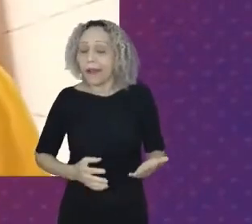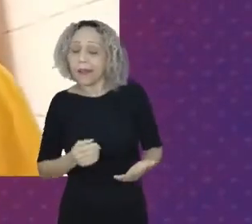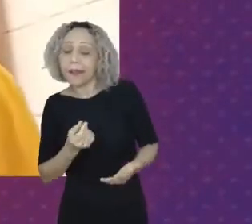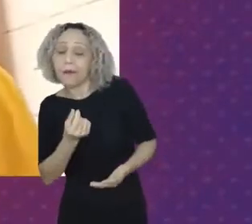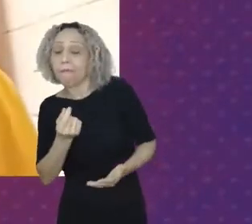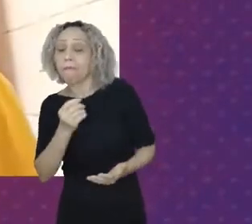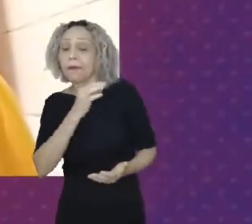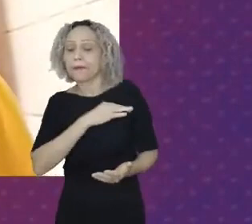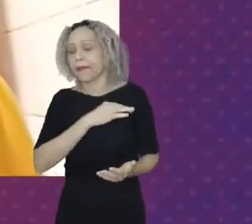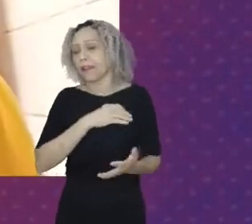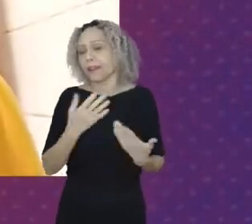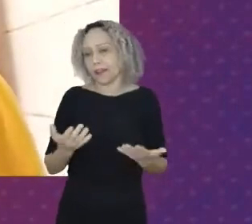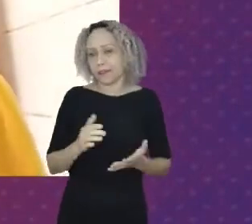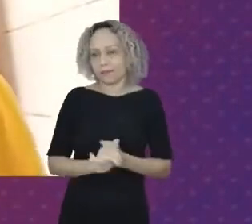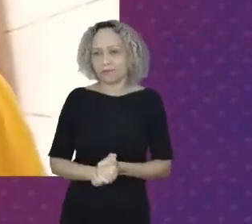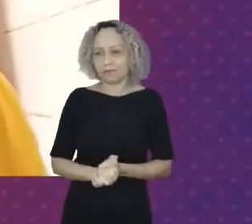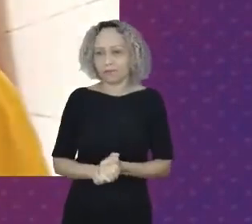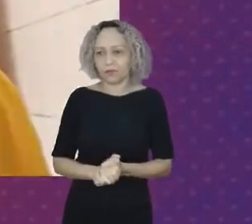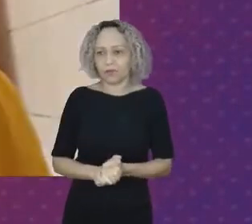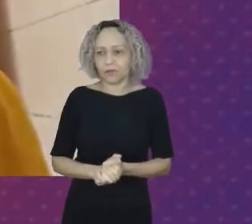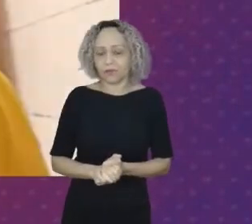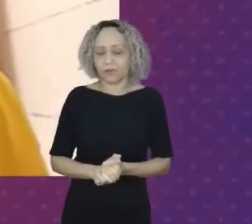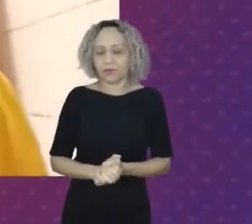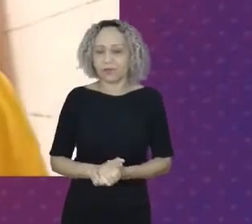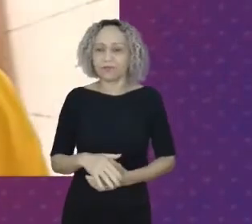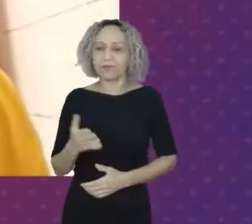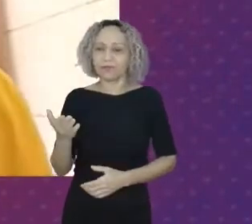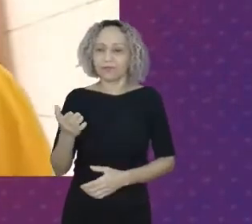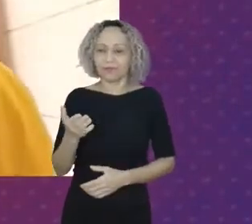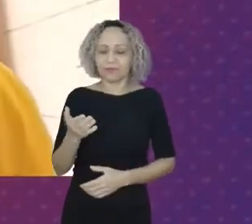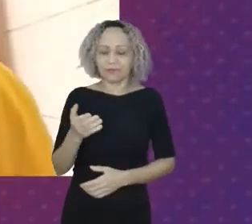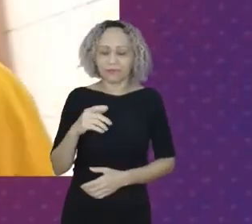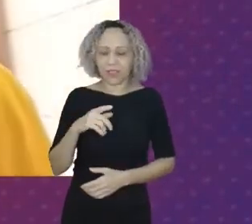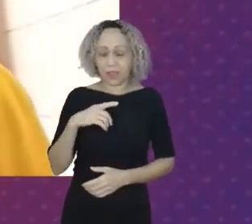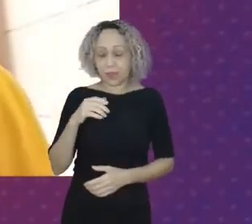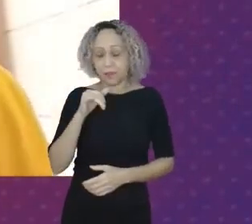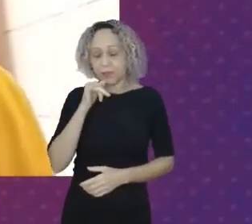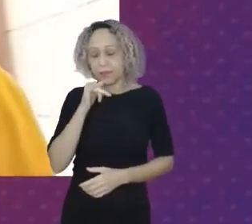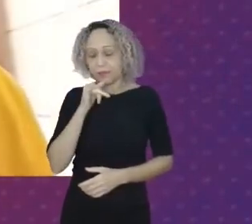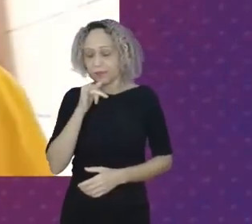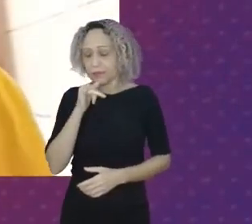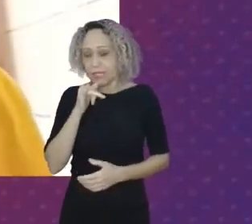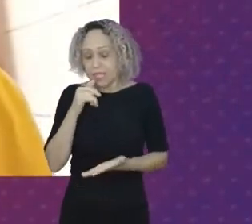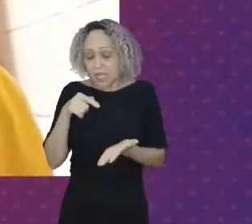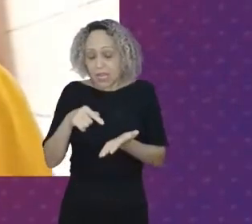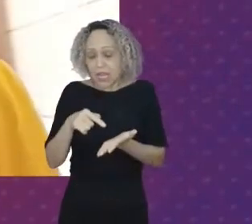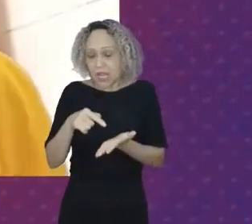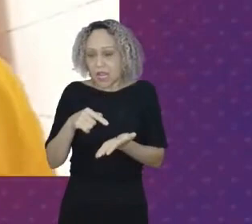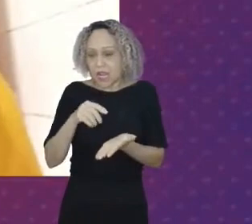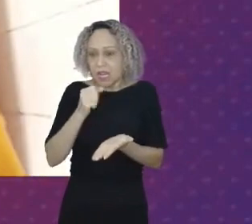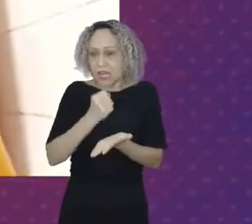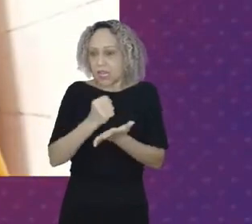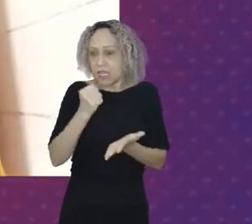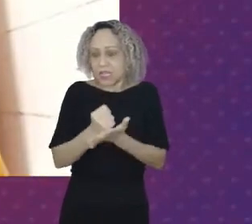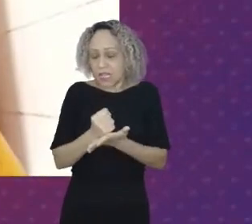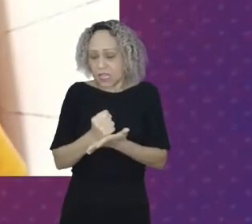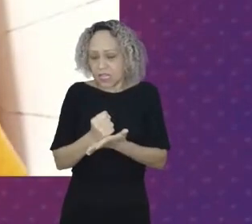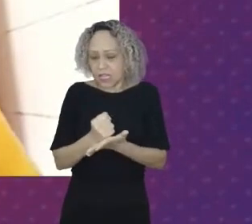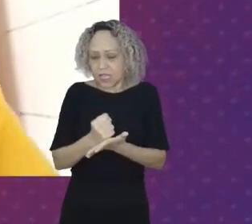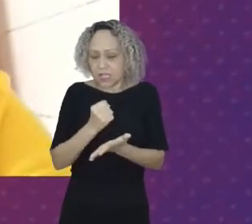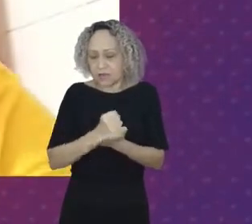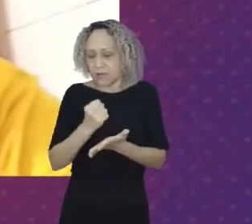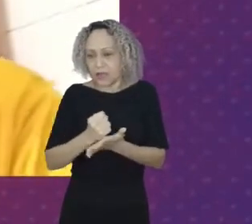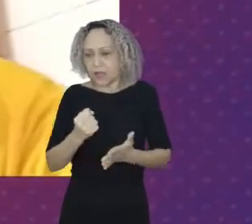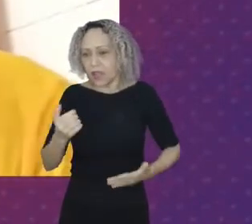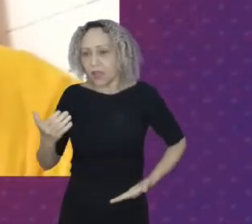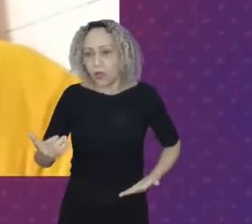elas diziam que tinha patrão e patroa que dizia que as trabalhadoras, ninguém ia assinar carteira de trabalhadora doméstica, né, de empregada doméstica,